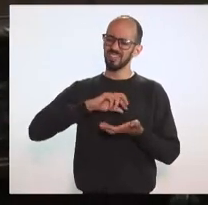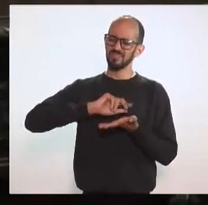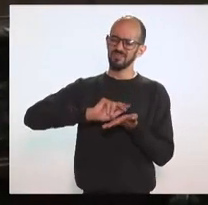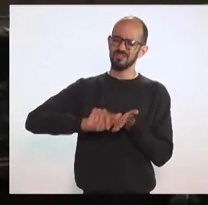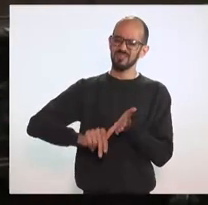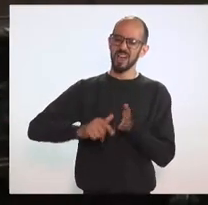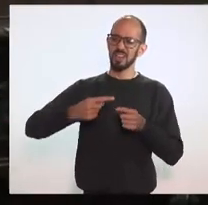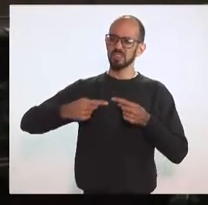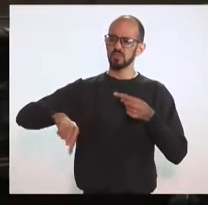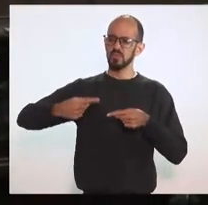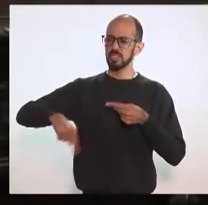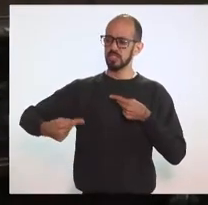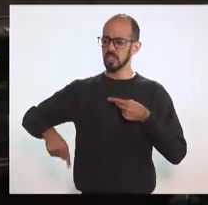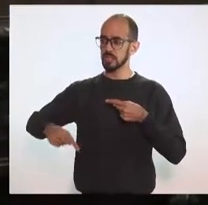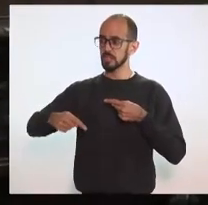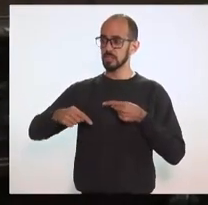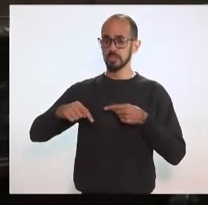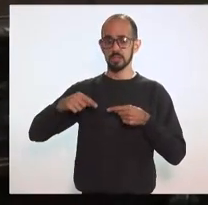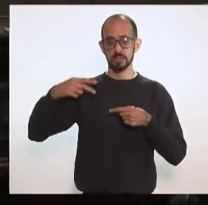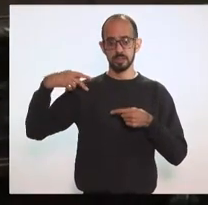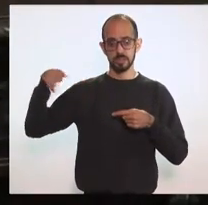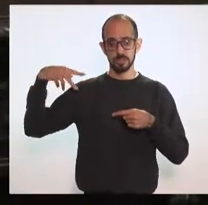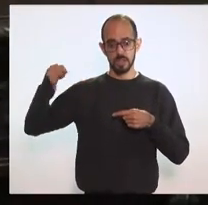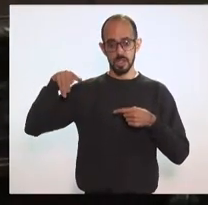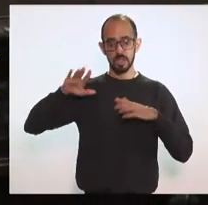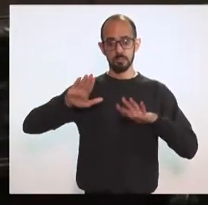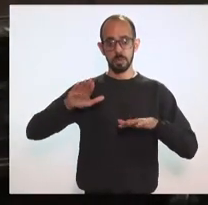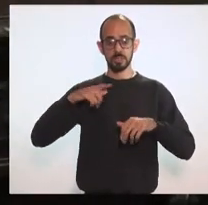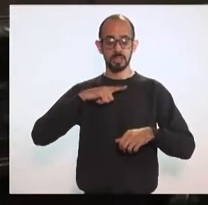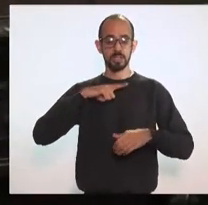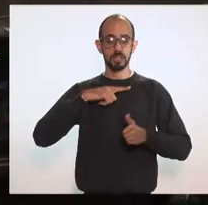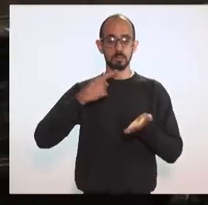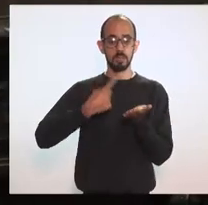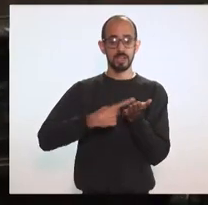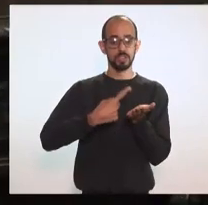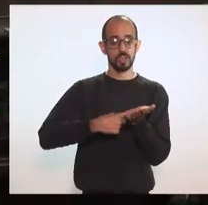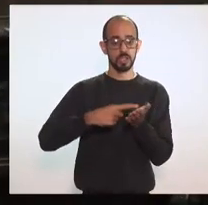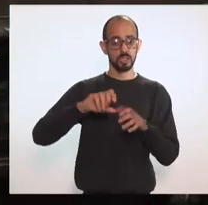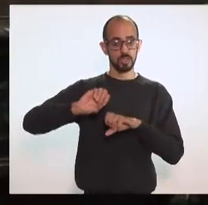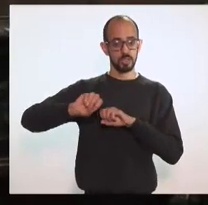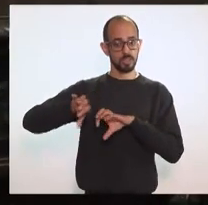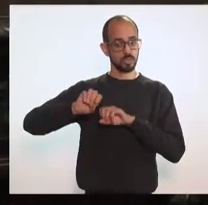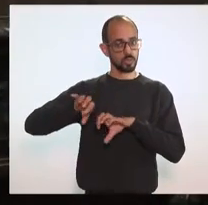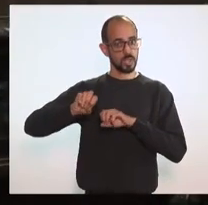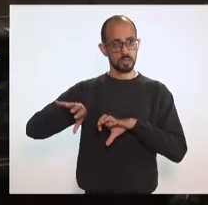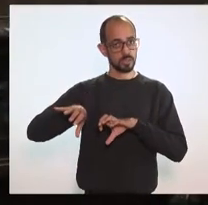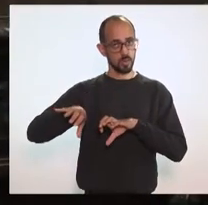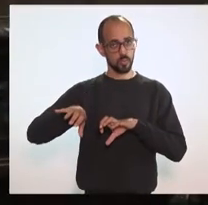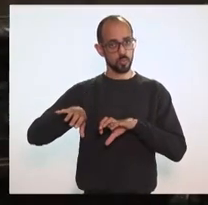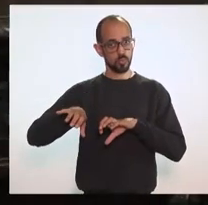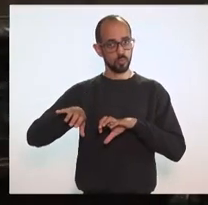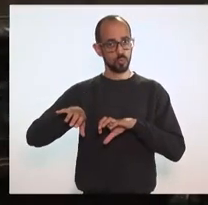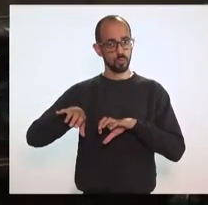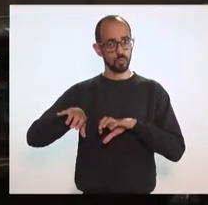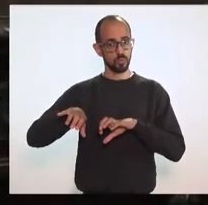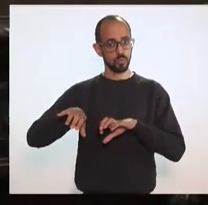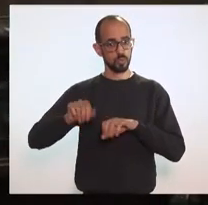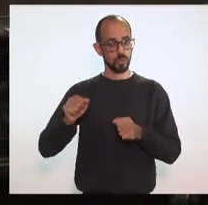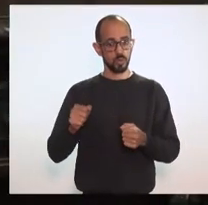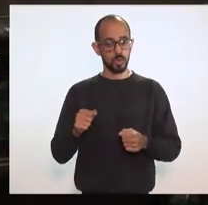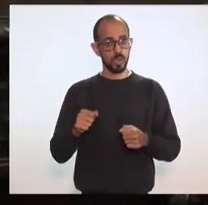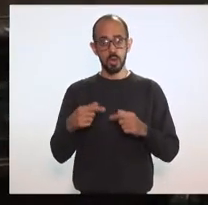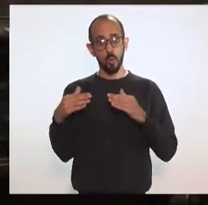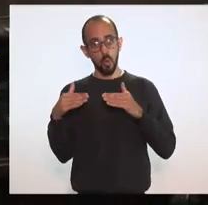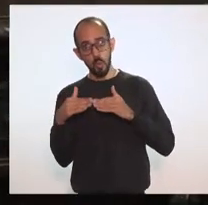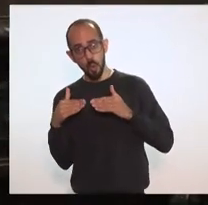foram explicitados mas de maneira responsável ele tem uma agenda para educação concordamos com ela ou não concordamos com ela